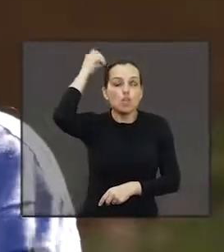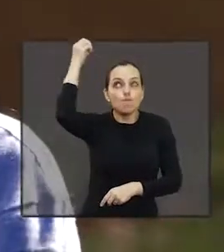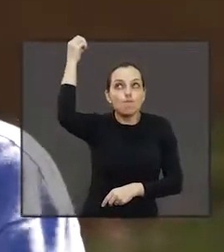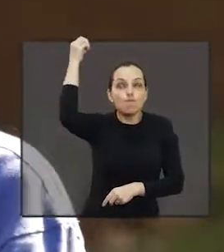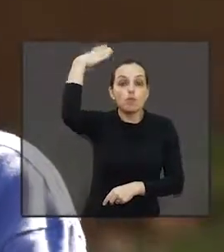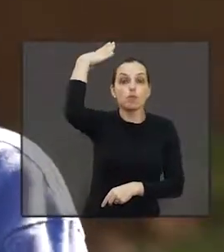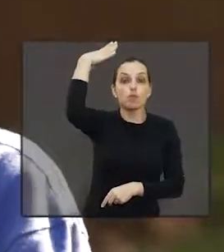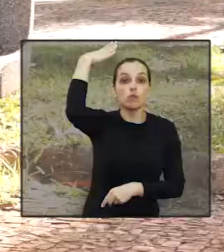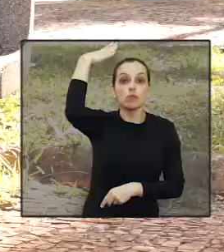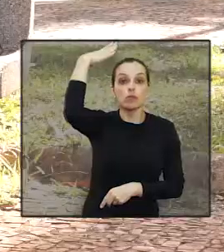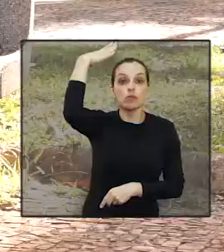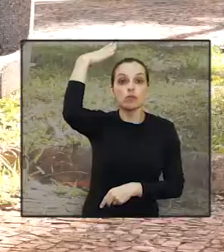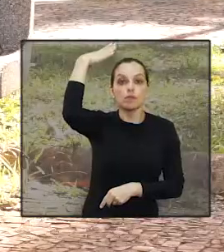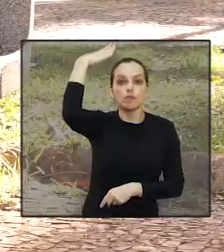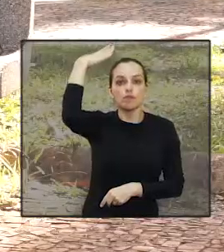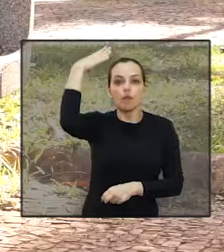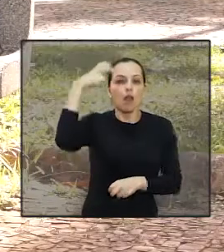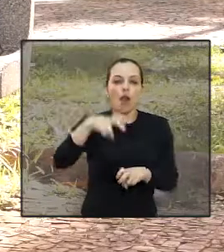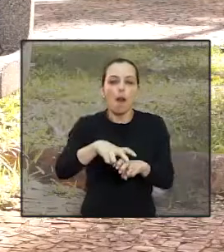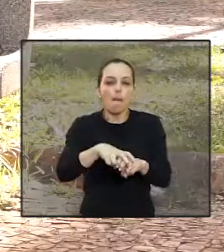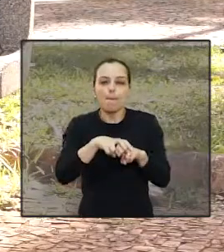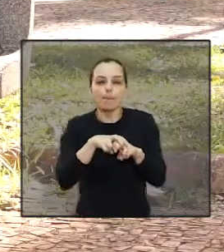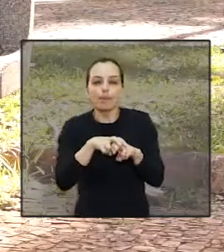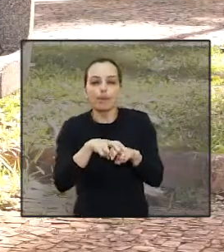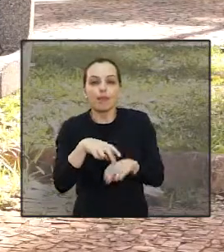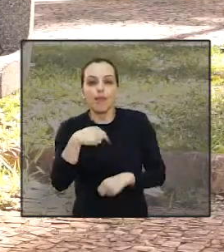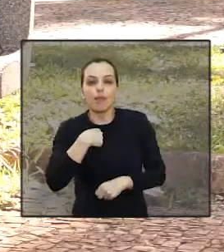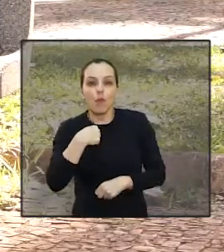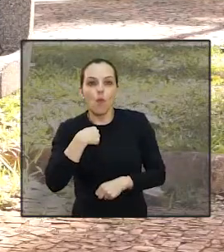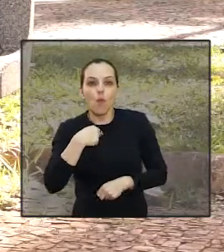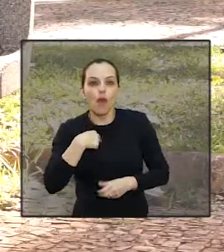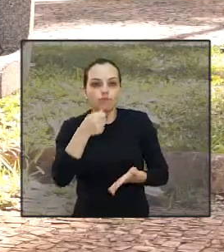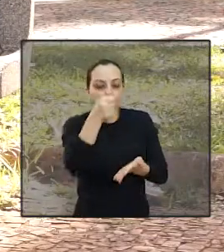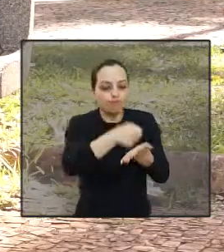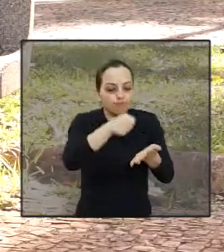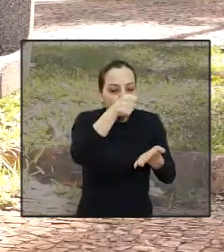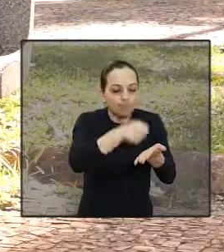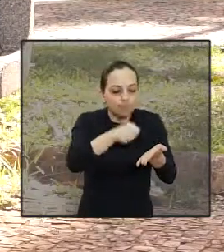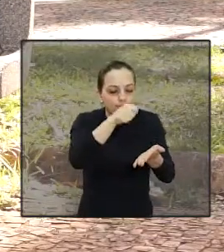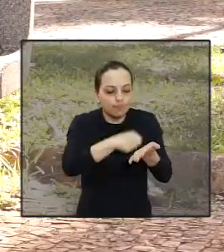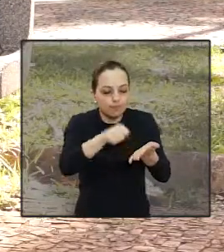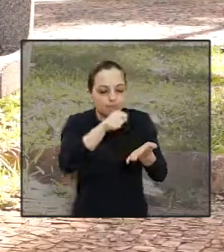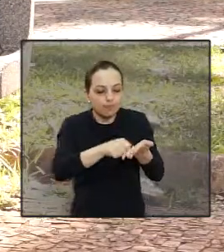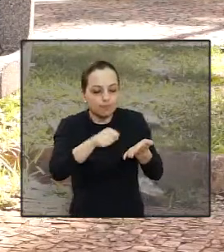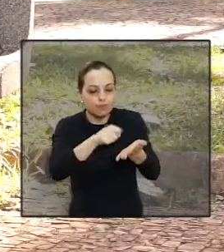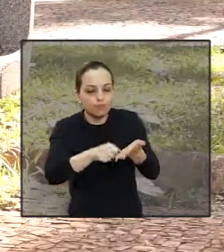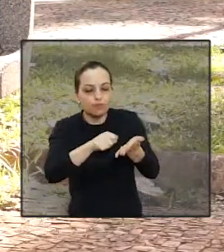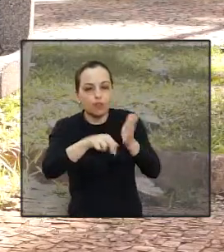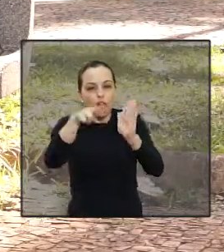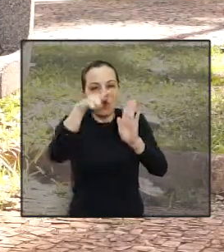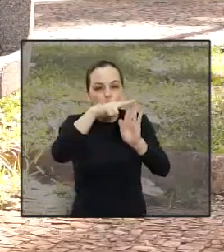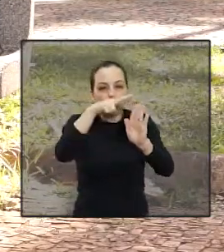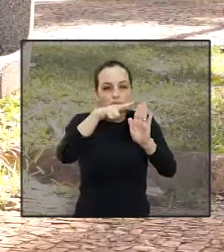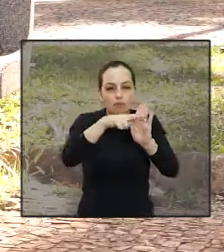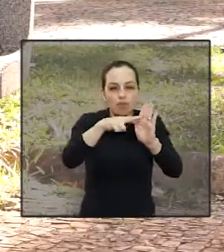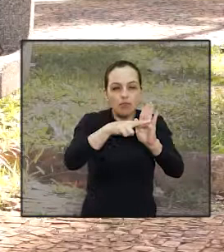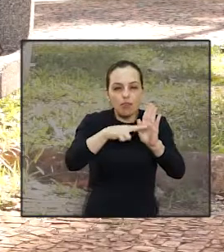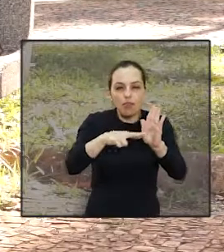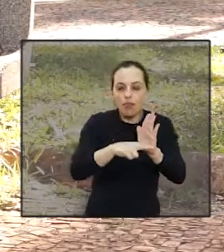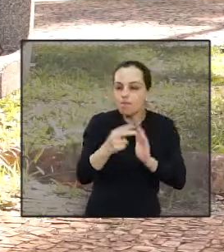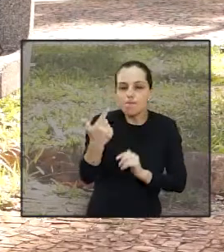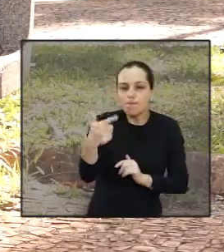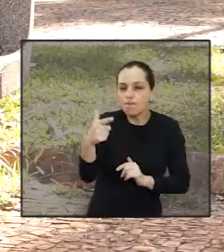me vinham algumas coisas na cabeça. Até então eu não entendia muito bem isso de ter uma coisa